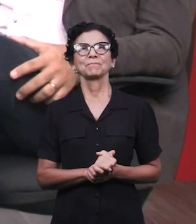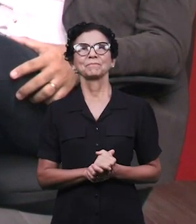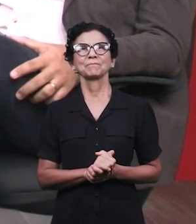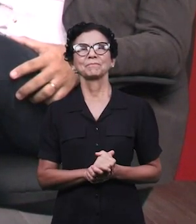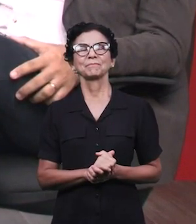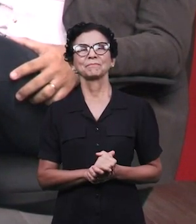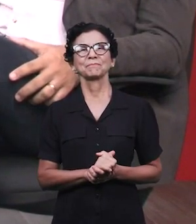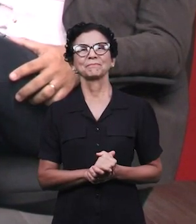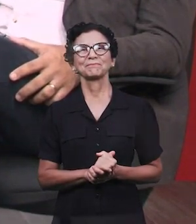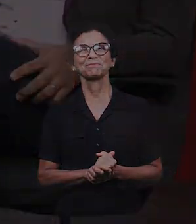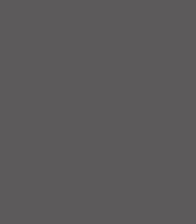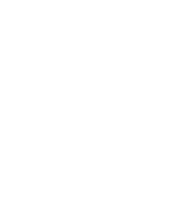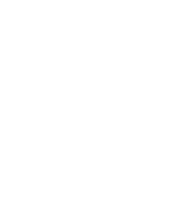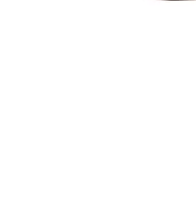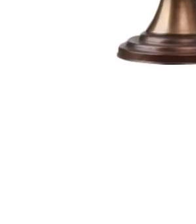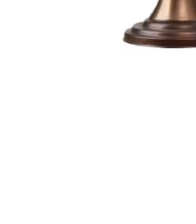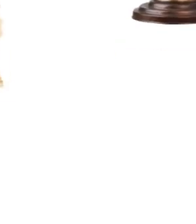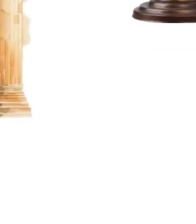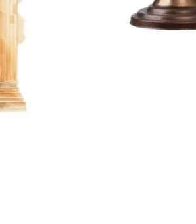os que nos acompanham.